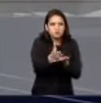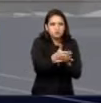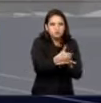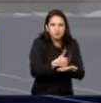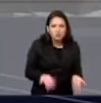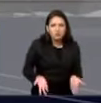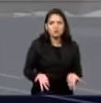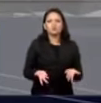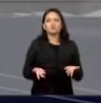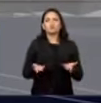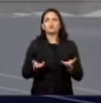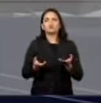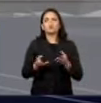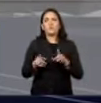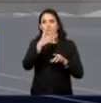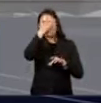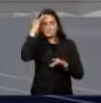atores culturais.